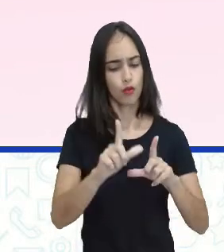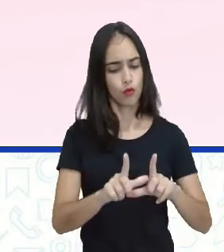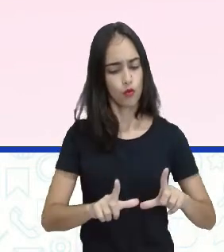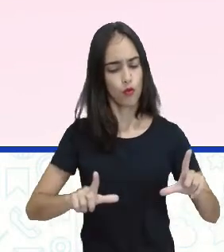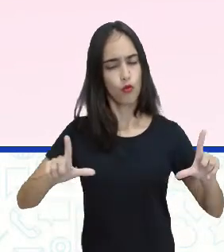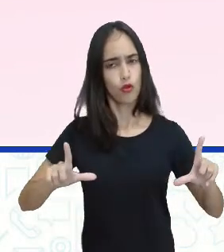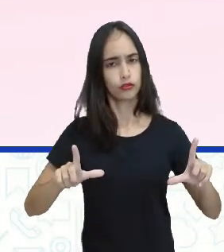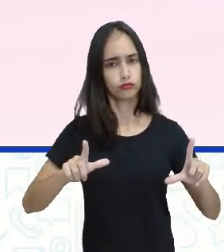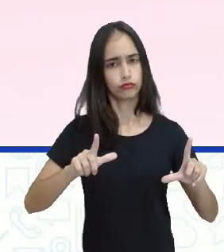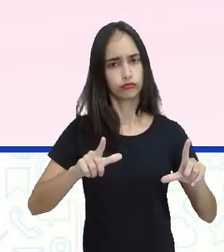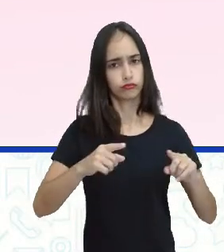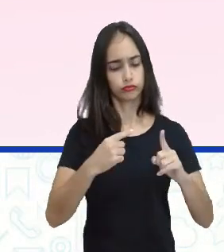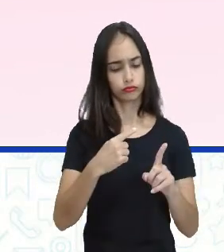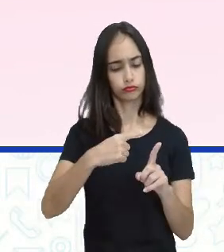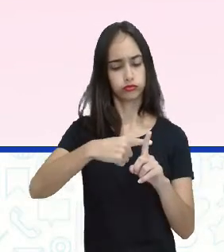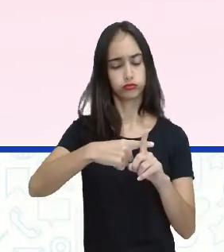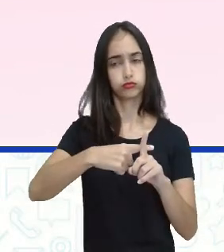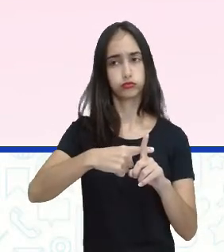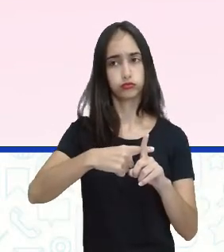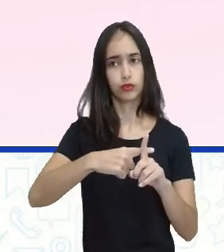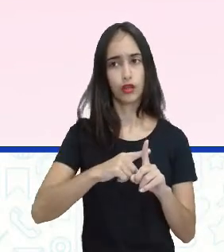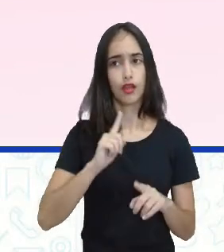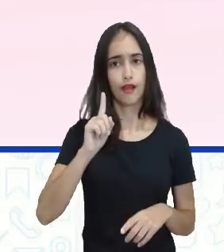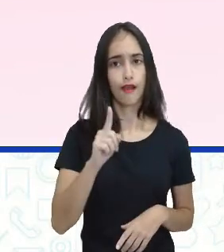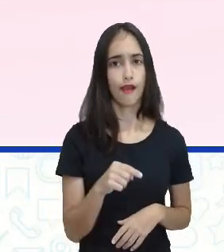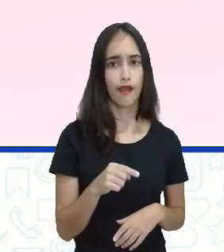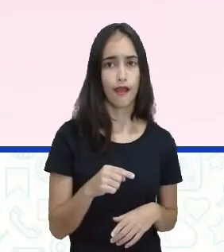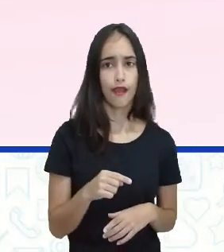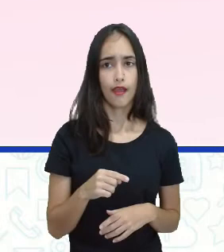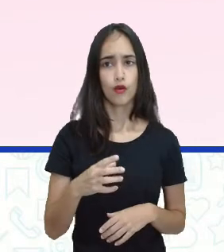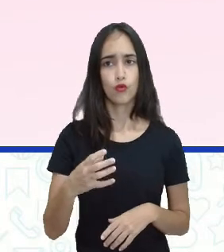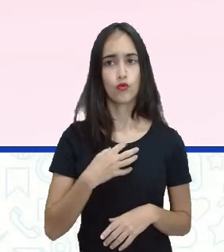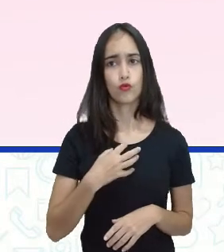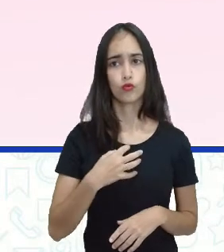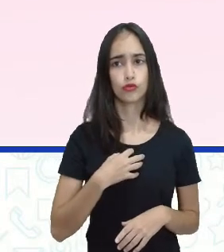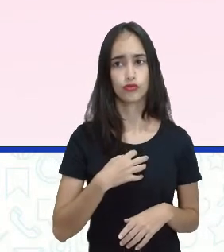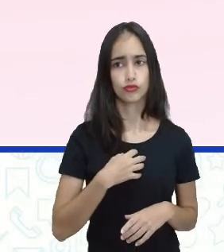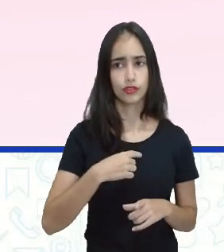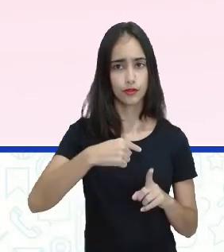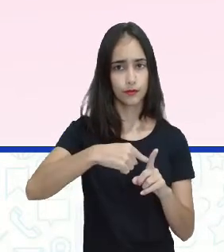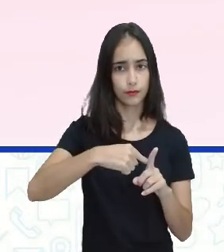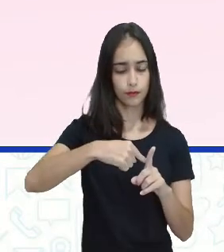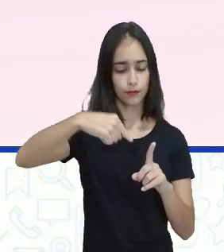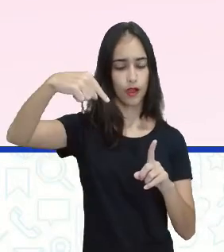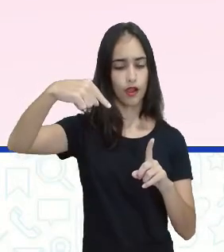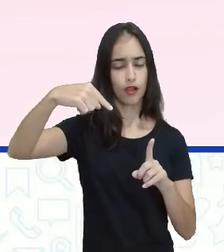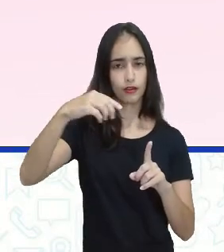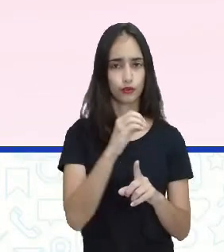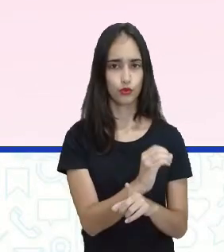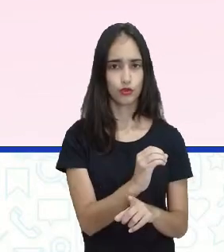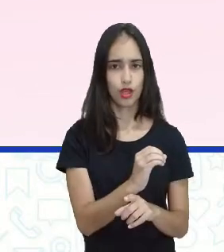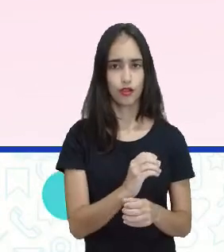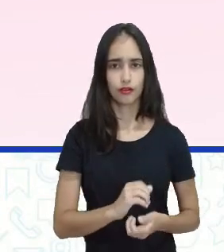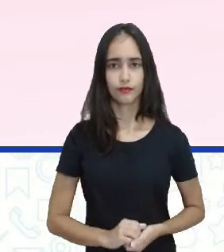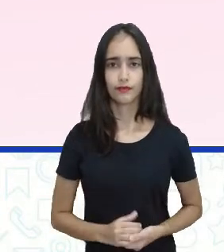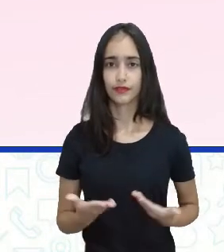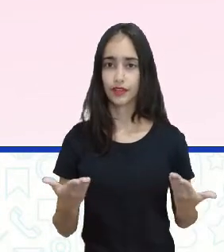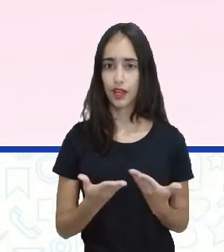uma reta que passa pela origem. Prontinho, vamos ver agora